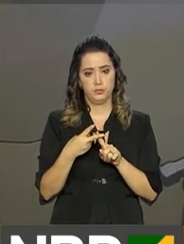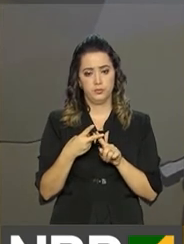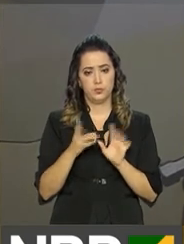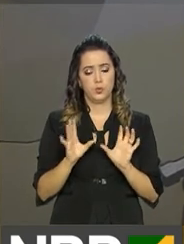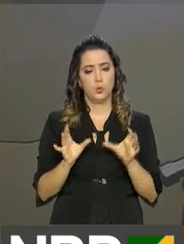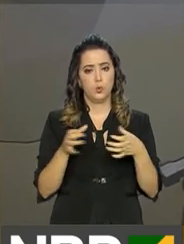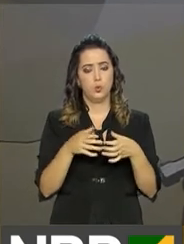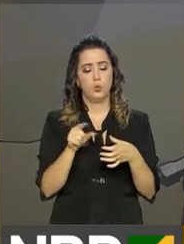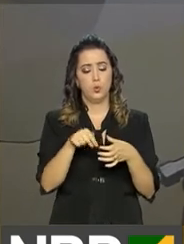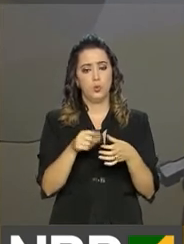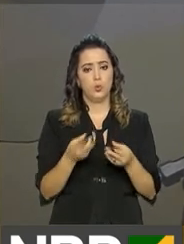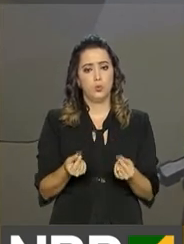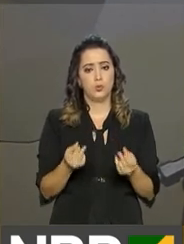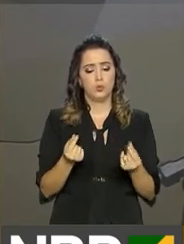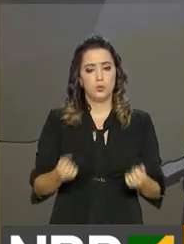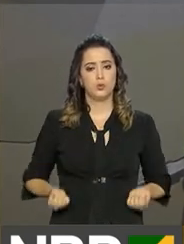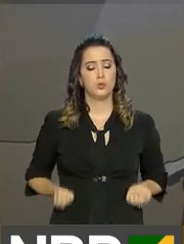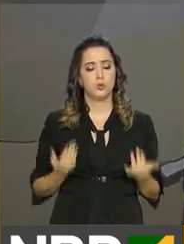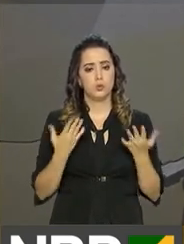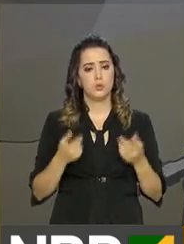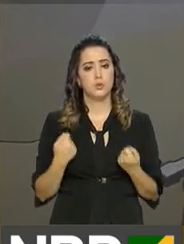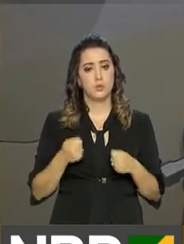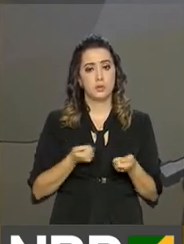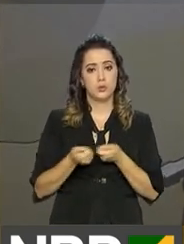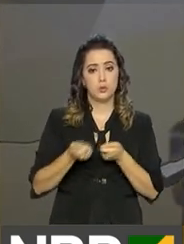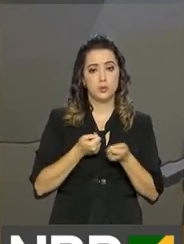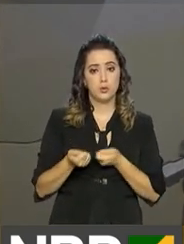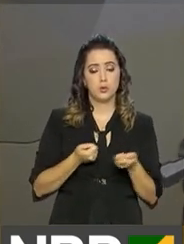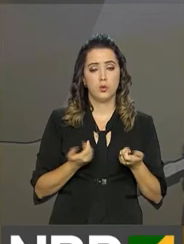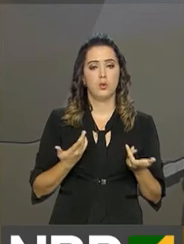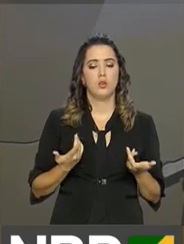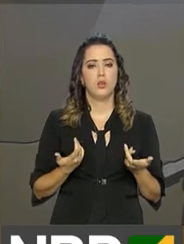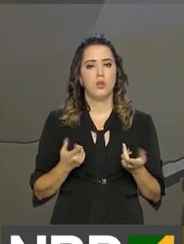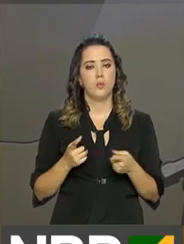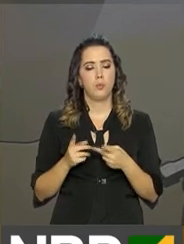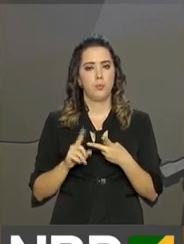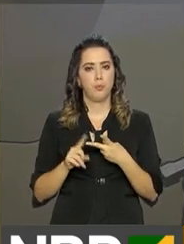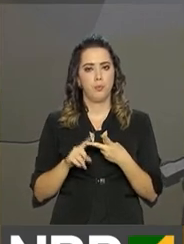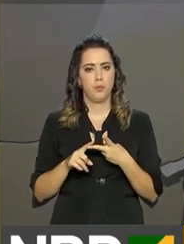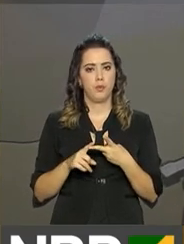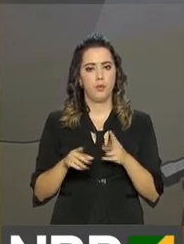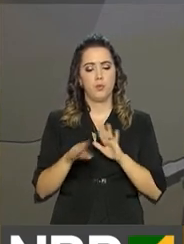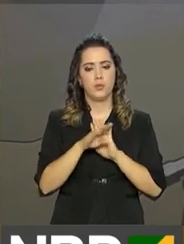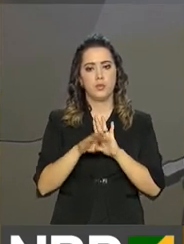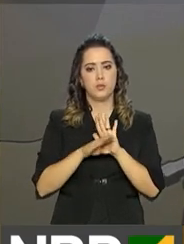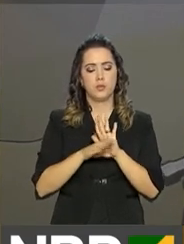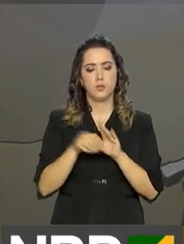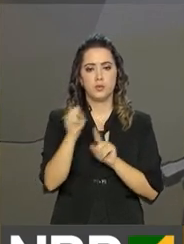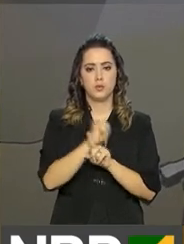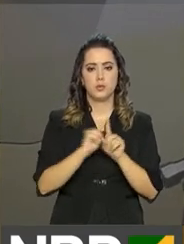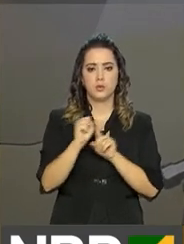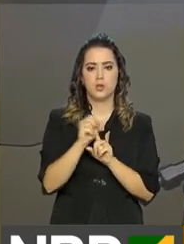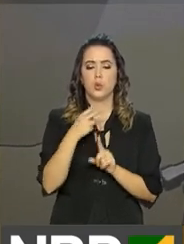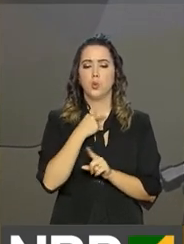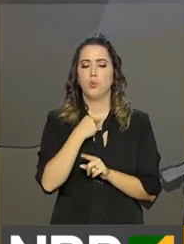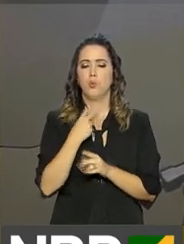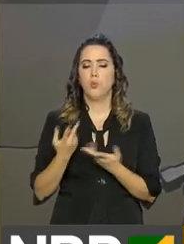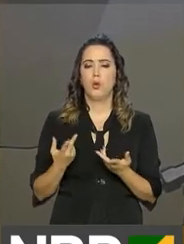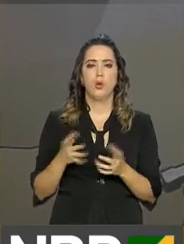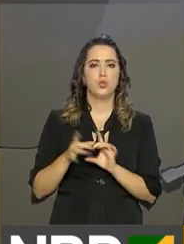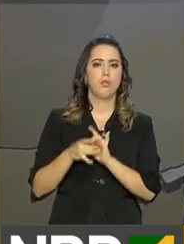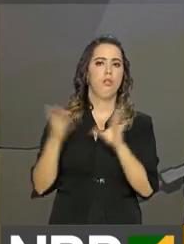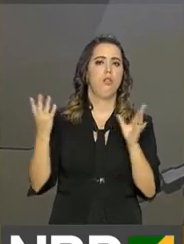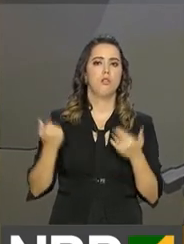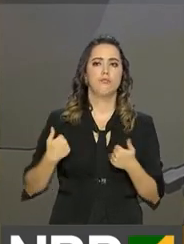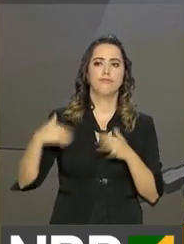contas públicas, que você tem que apertar o cinto. Outra vertente é o problema social. Você não pode deixar de